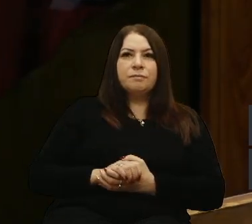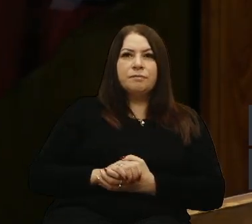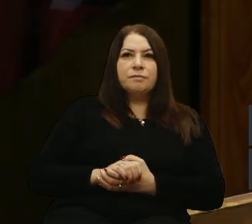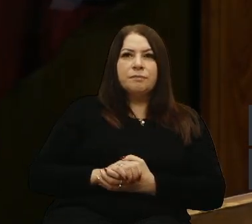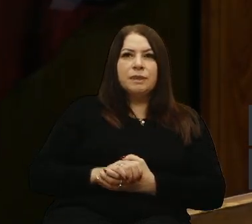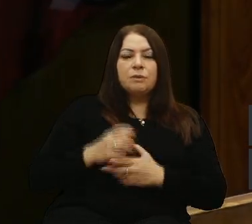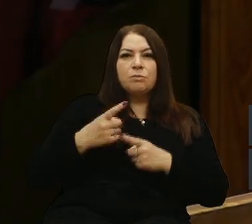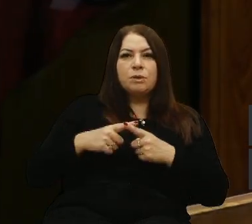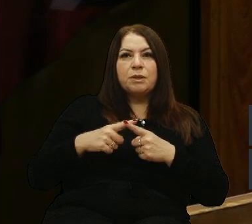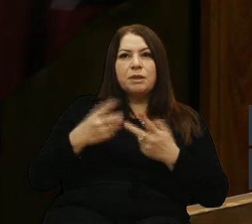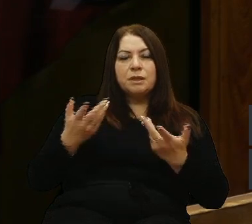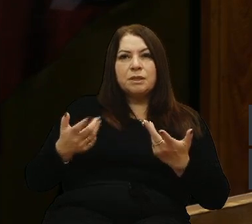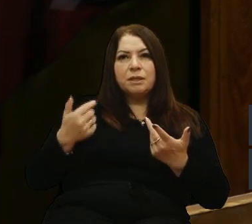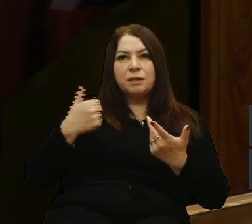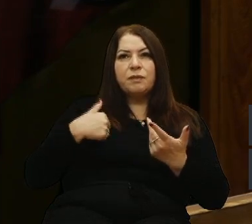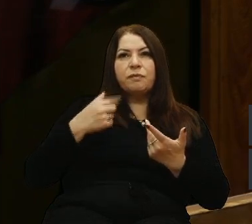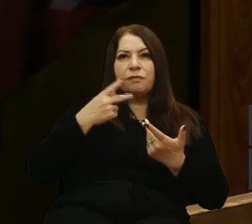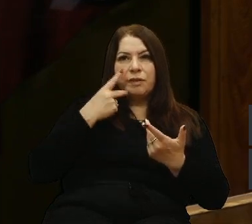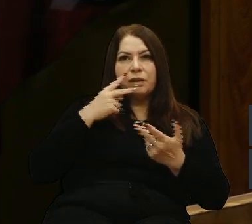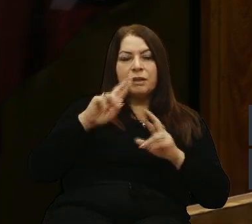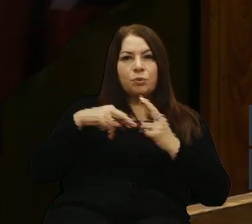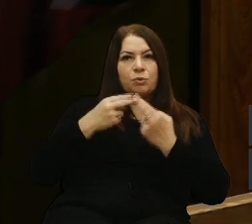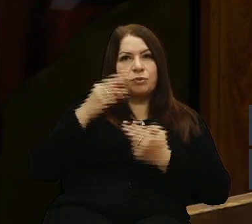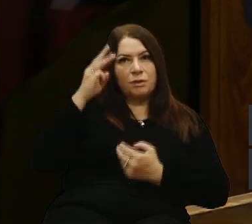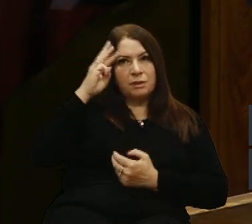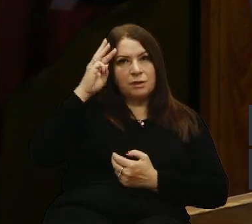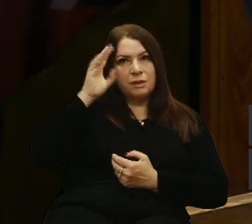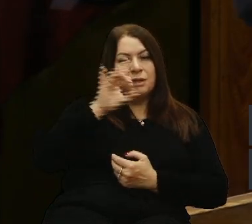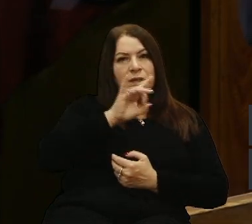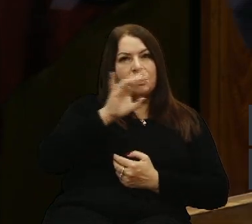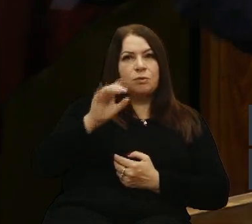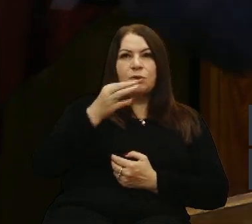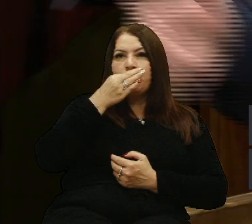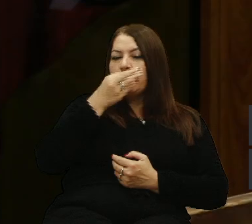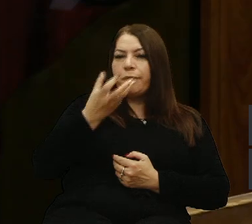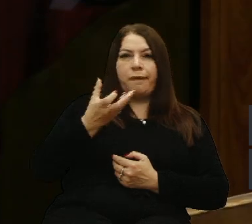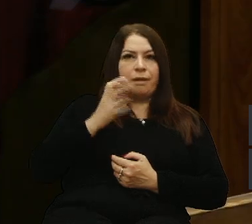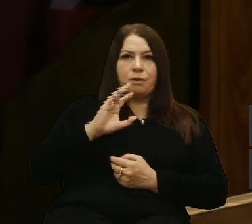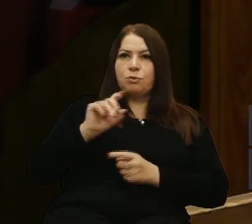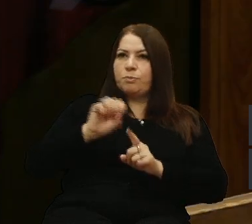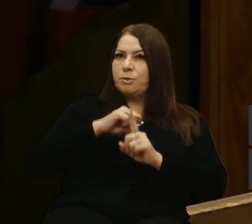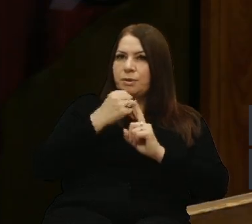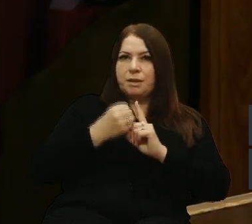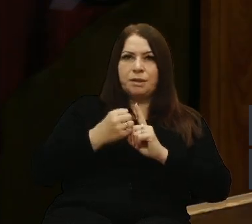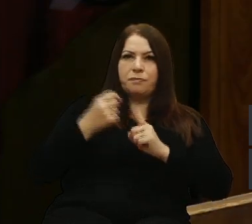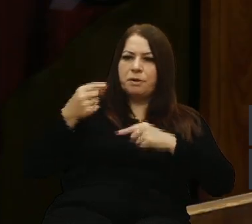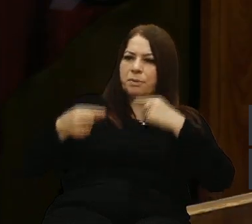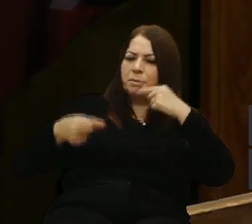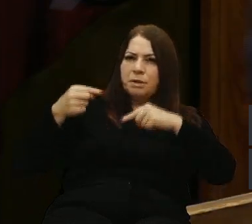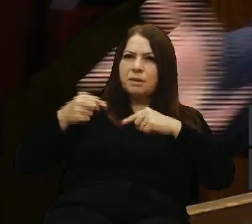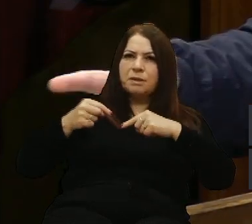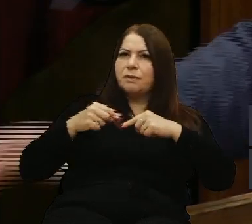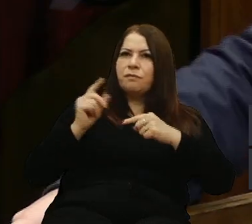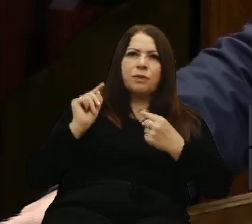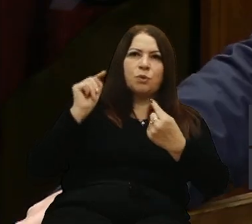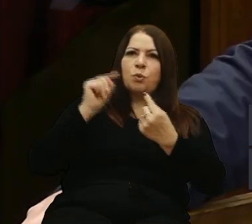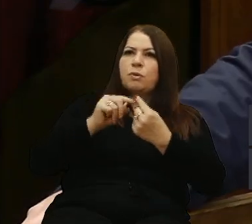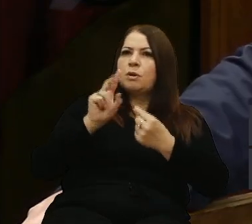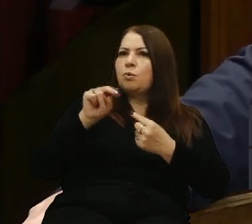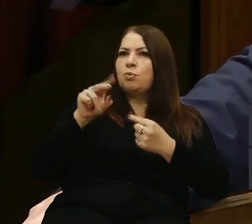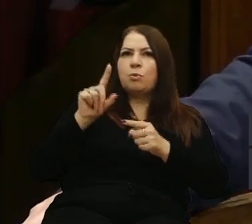Porque senão a gente fica... Eu falei na sessão de terça-feira também, cada um tem a posição que quer sobre sociedade, a gente vai ficar debatendo isso aqui e não vai chegar a lugar nenhum